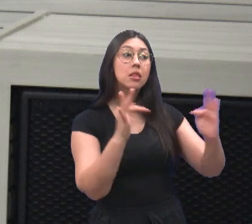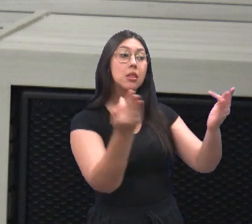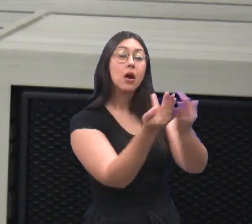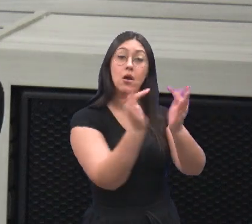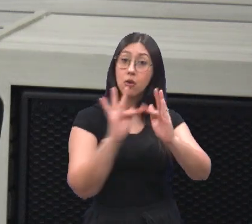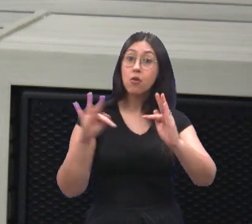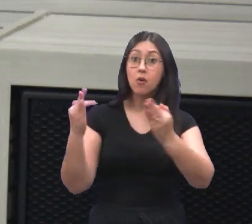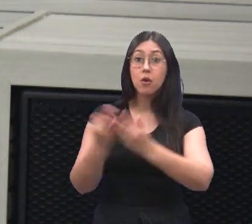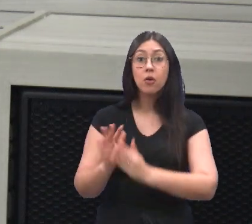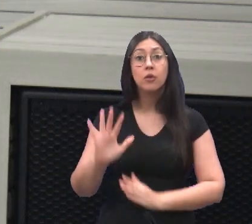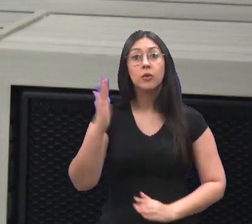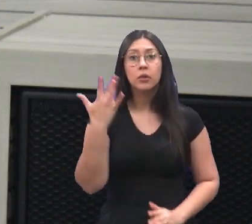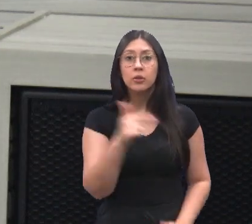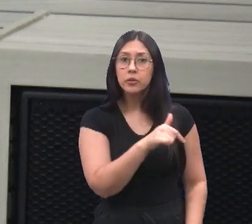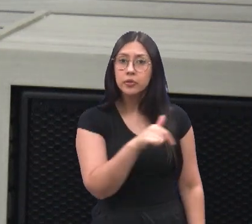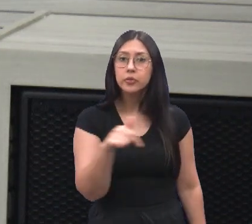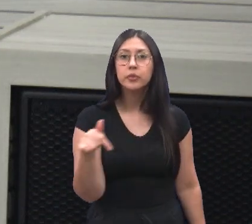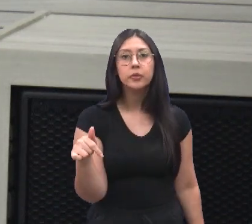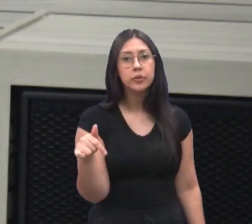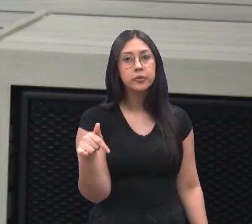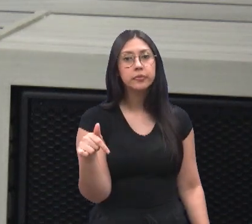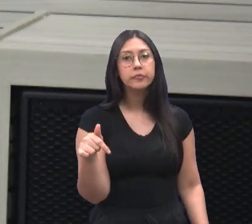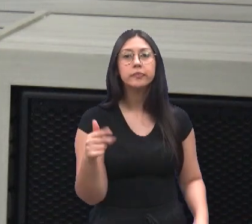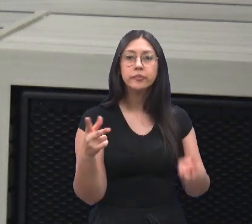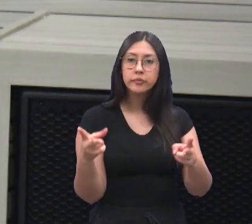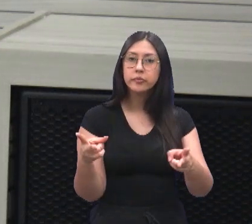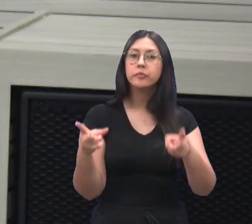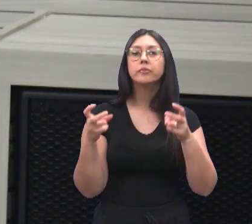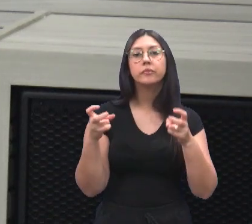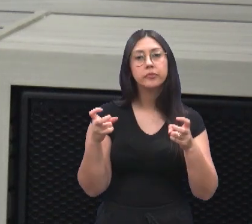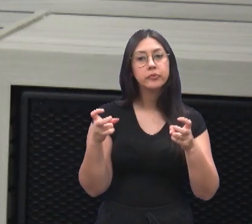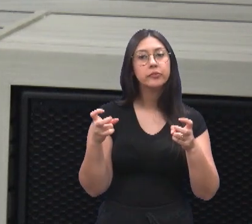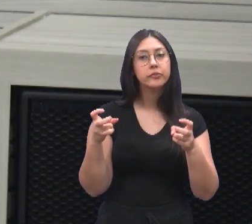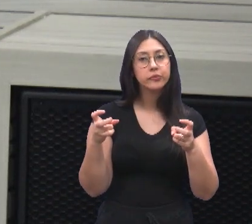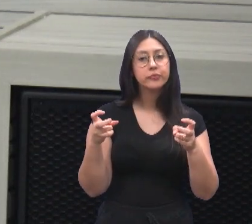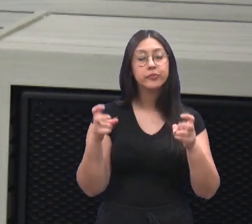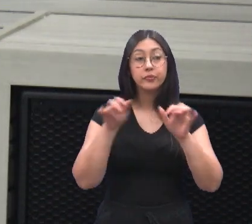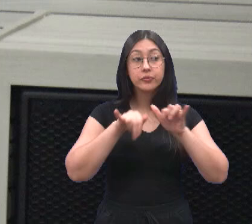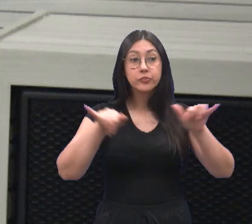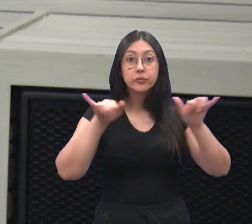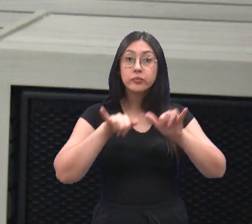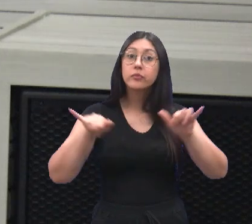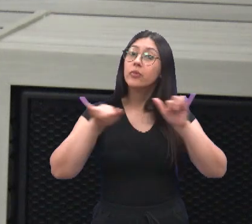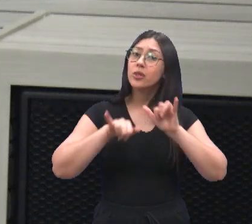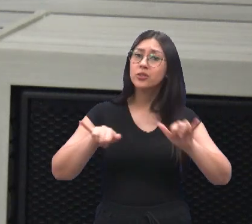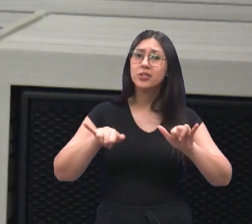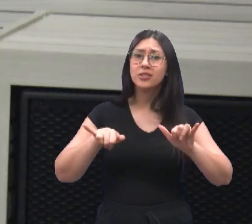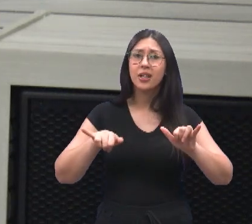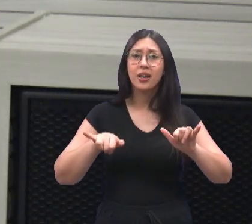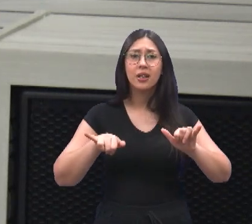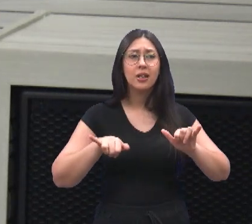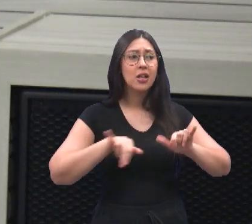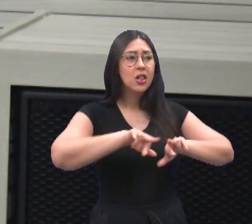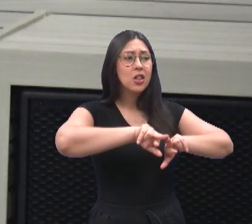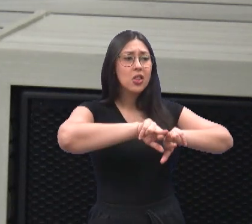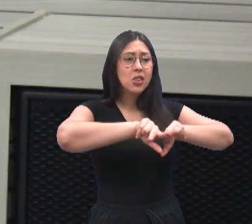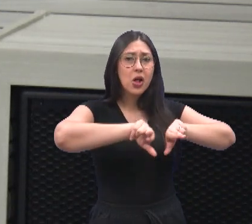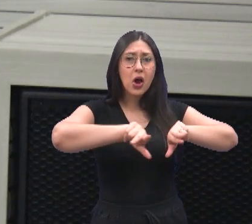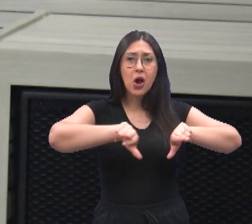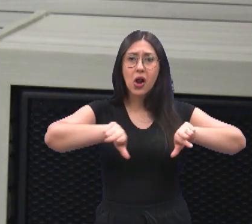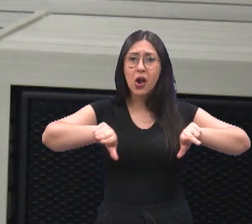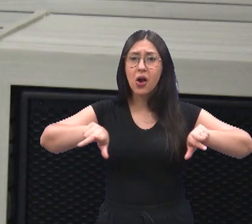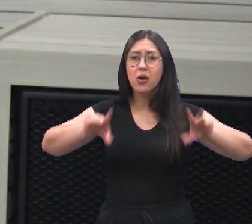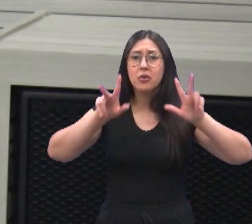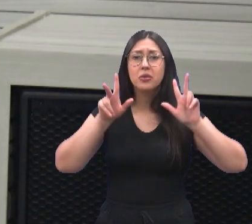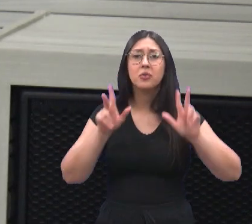semana os senhores verão nos noticiários muitos outros exemplos de